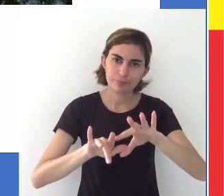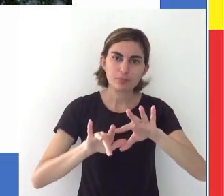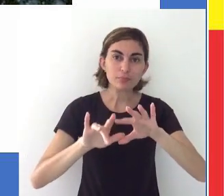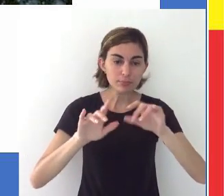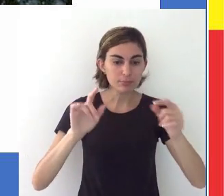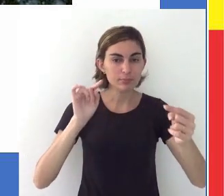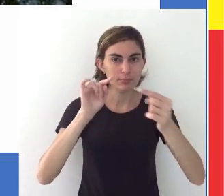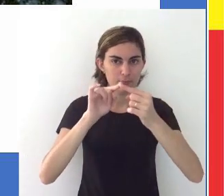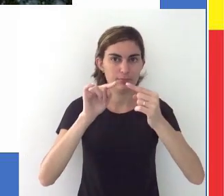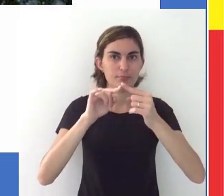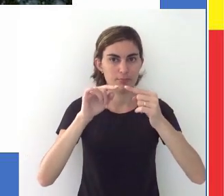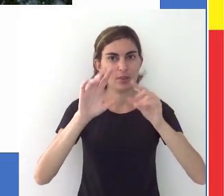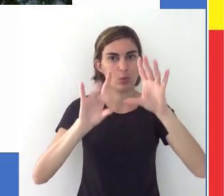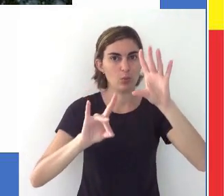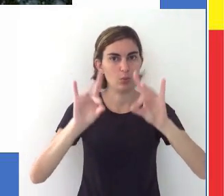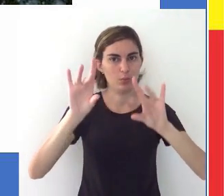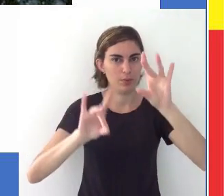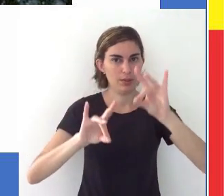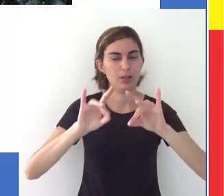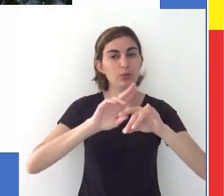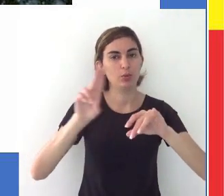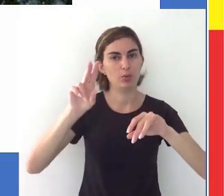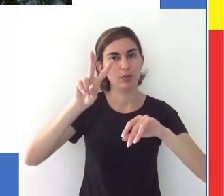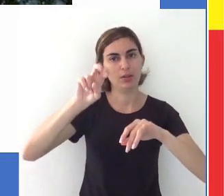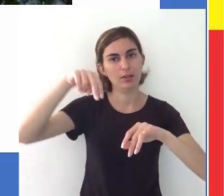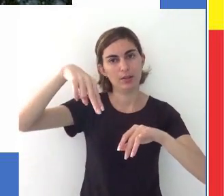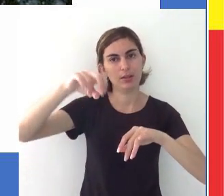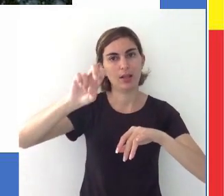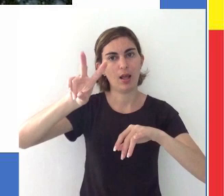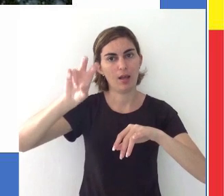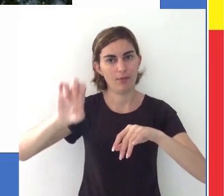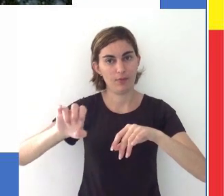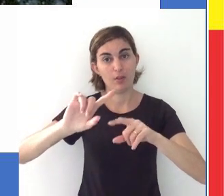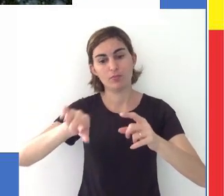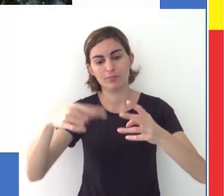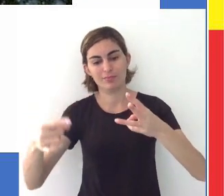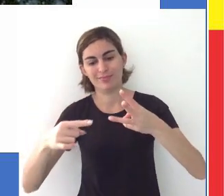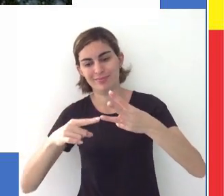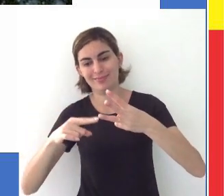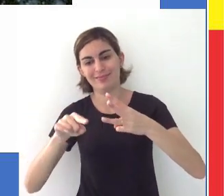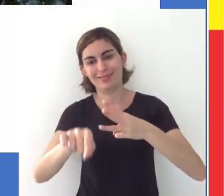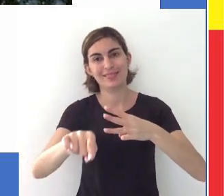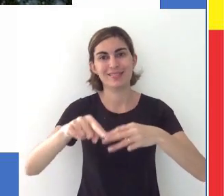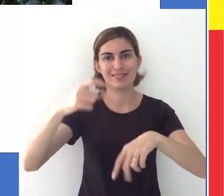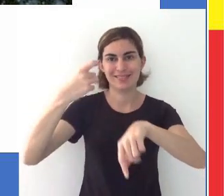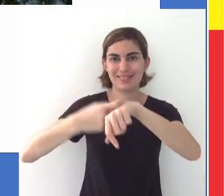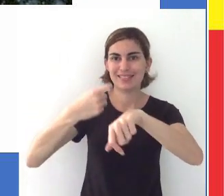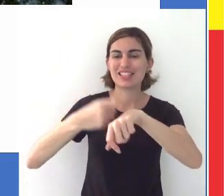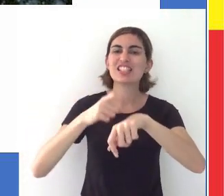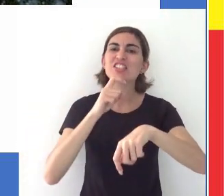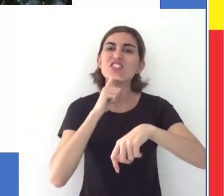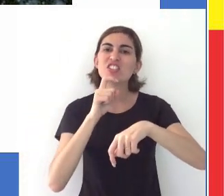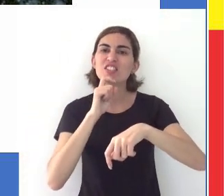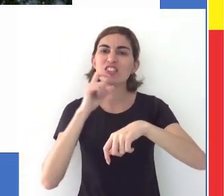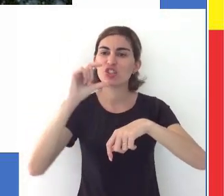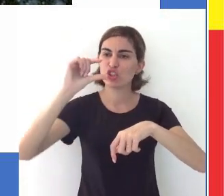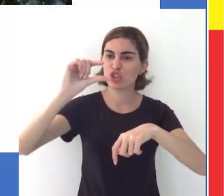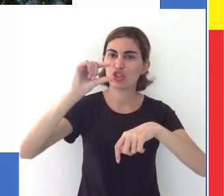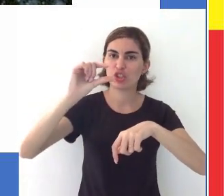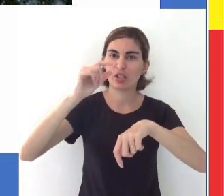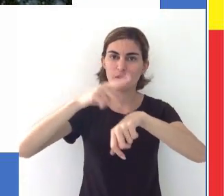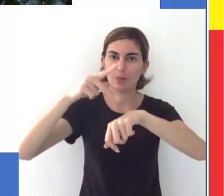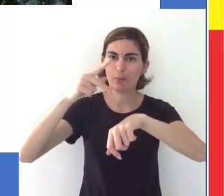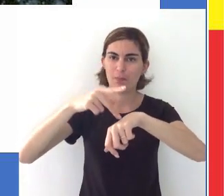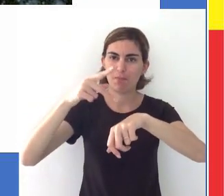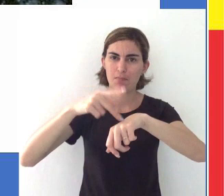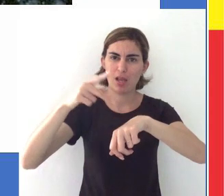precipitação, tá? Relacionada com a umidade, chamada de neve. Na umidade chamada de cristalizada, formato